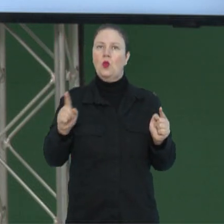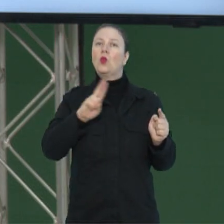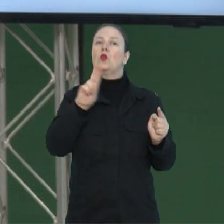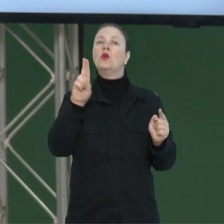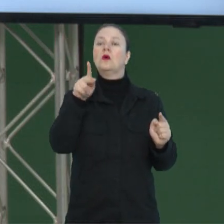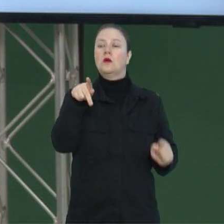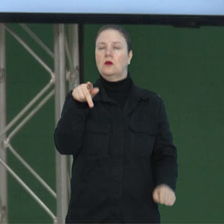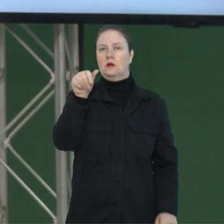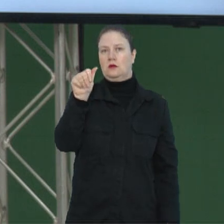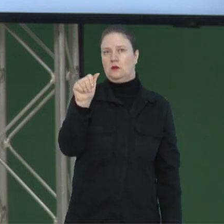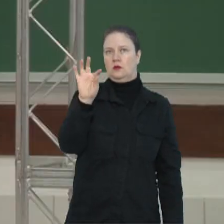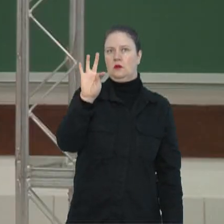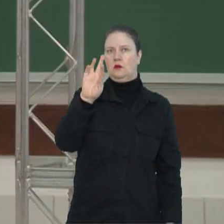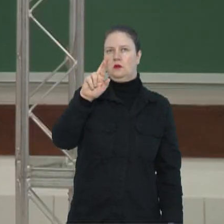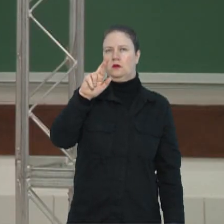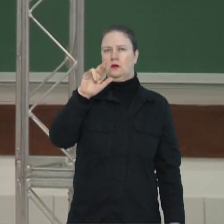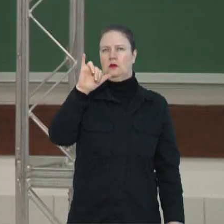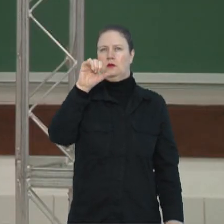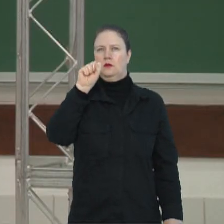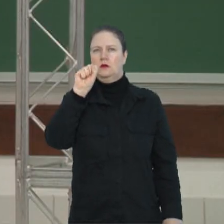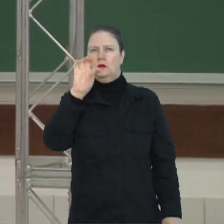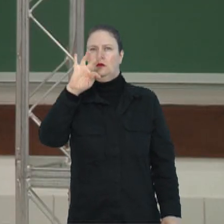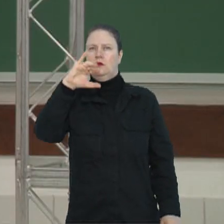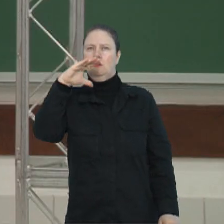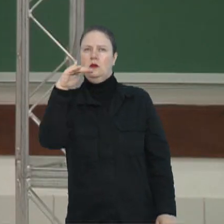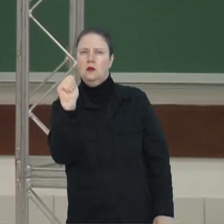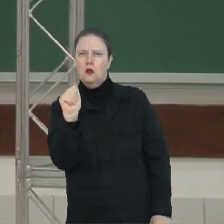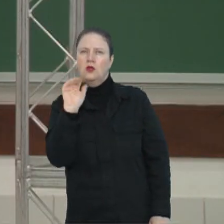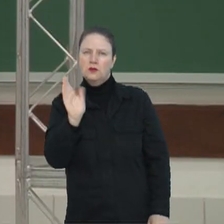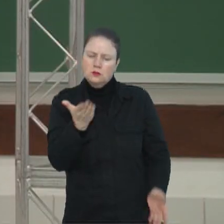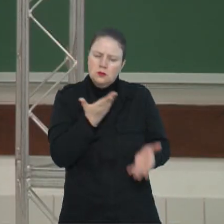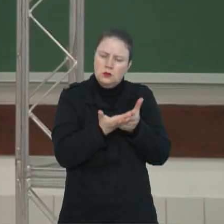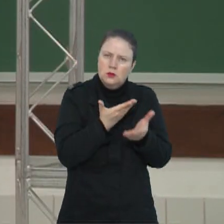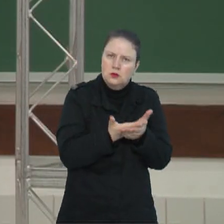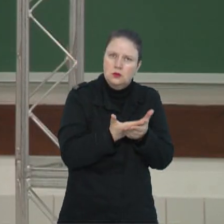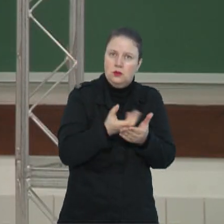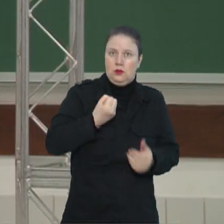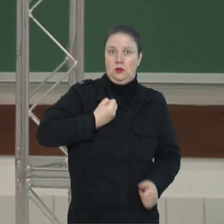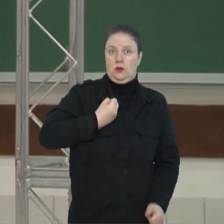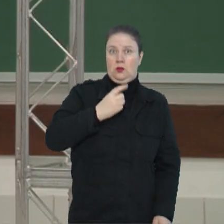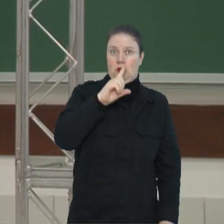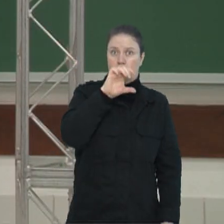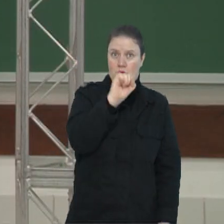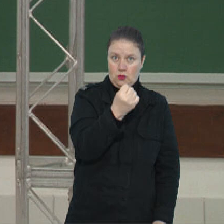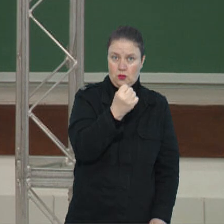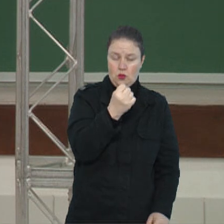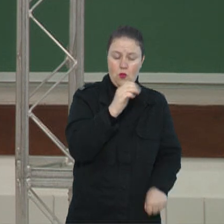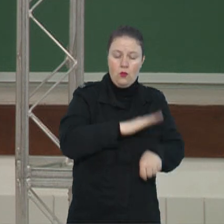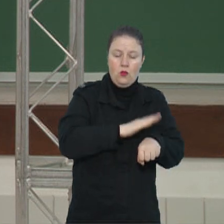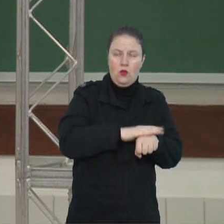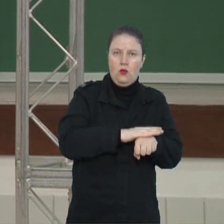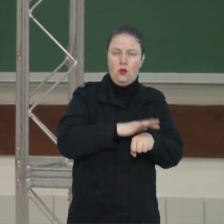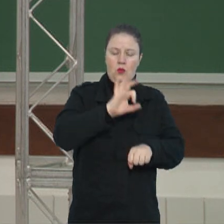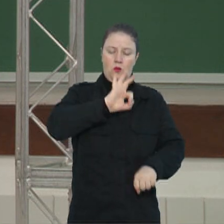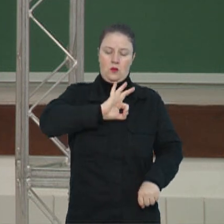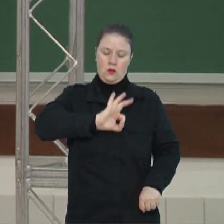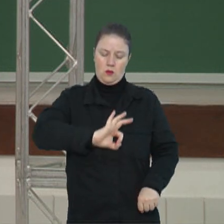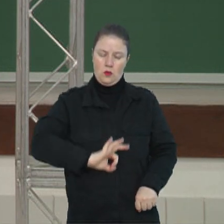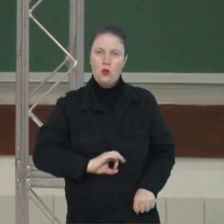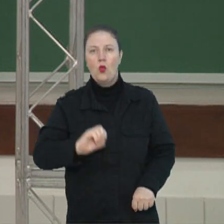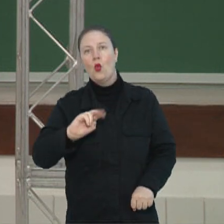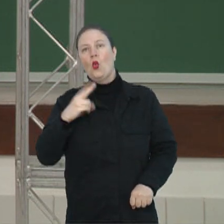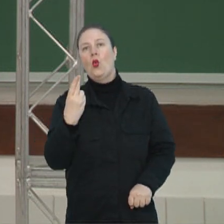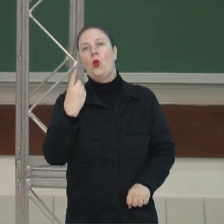patrística. Lembra disso? Né? Nós comentamos disso na aula 18, né? Patrística é a época dos padres, ou então a época dos pais